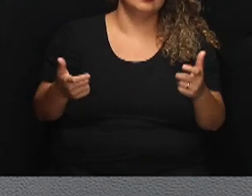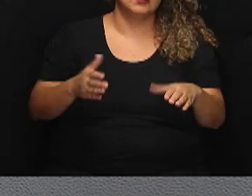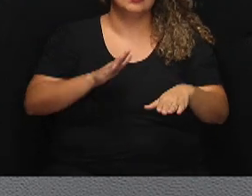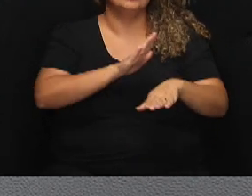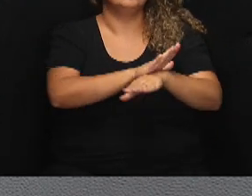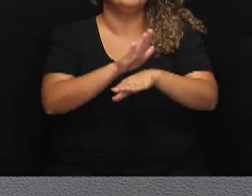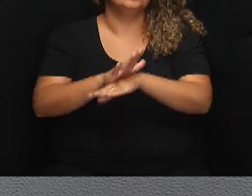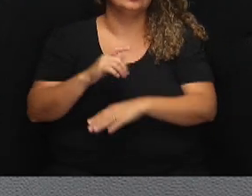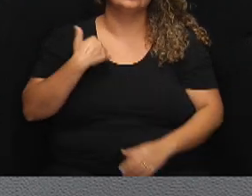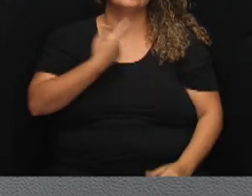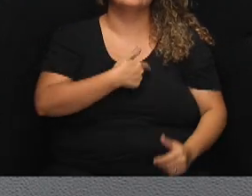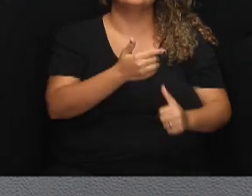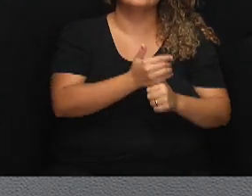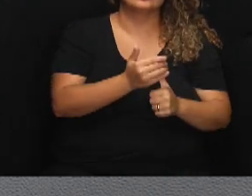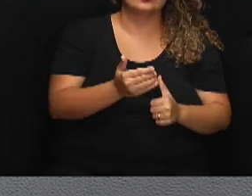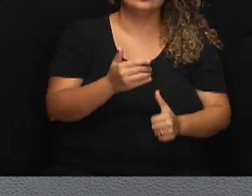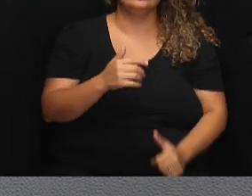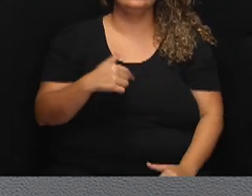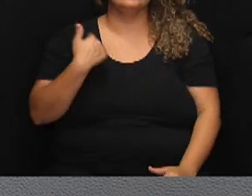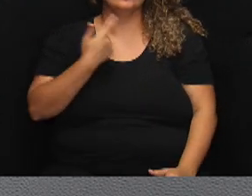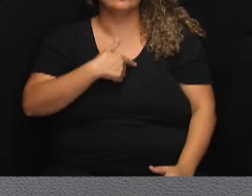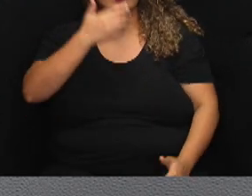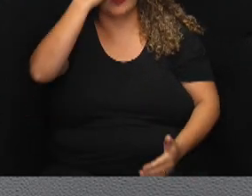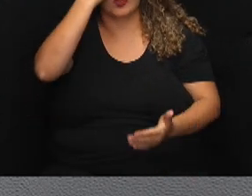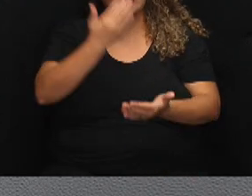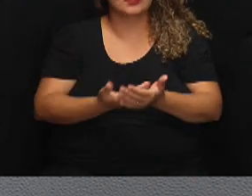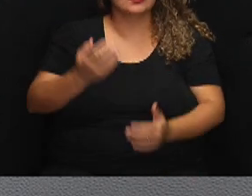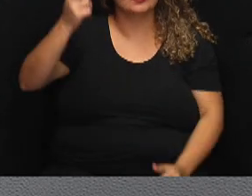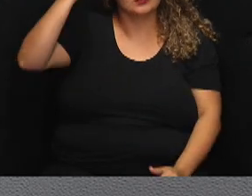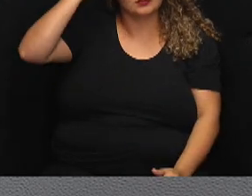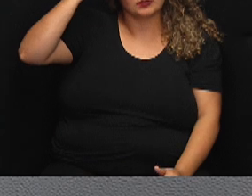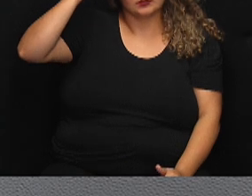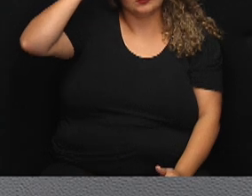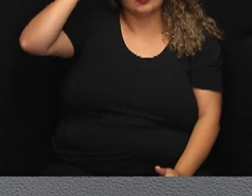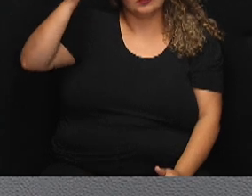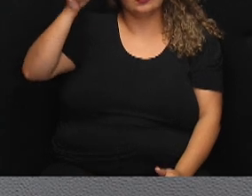nosso mandato também, a gente acredita que a cultura é